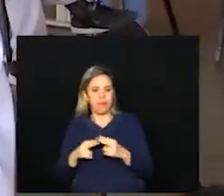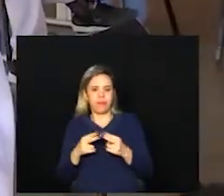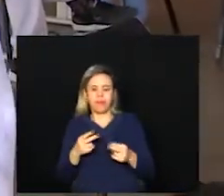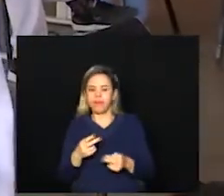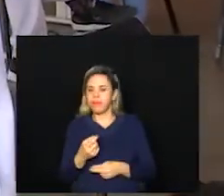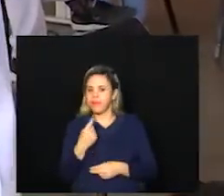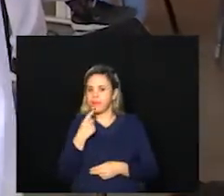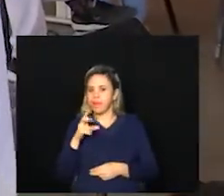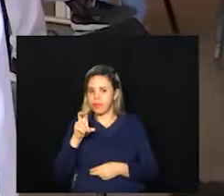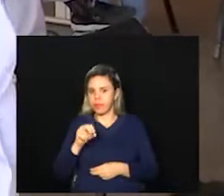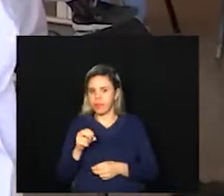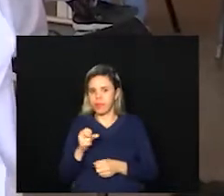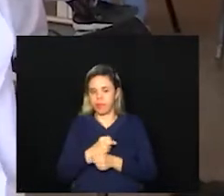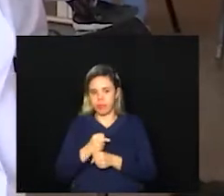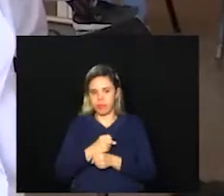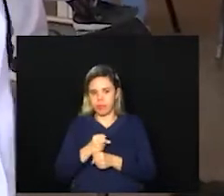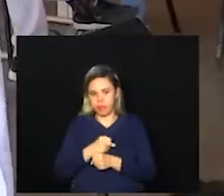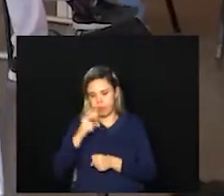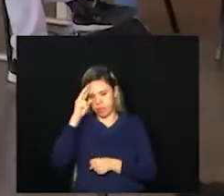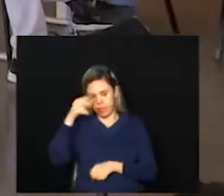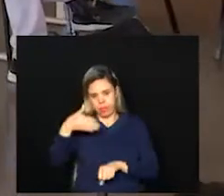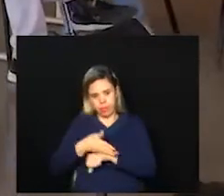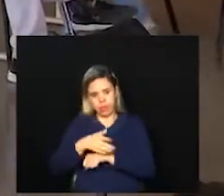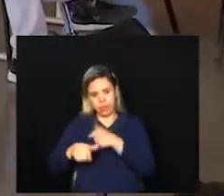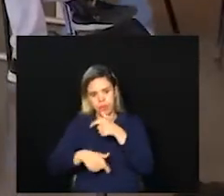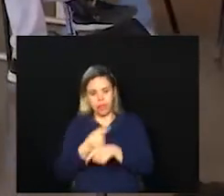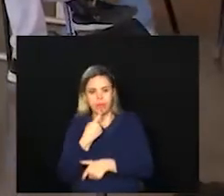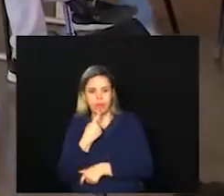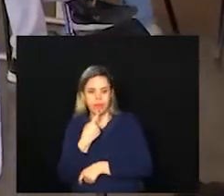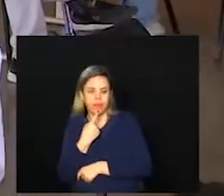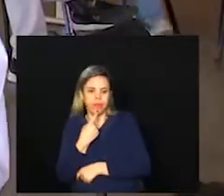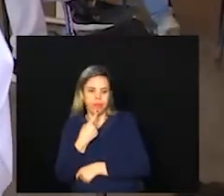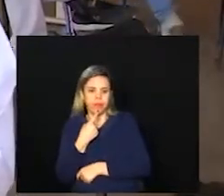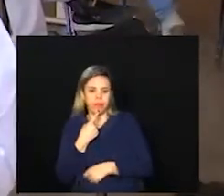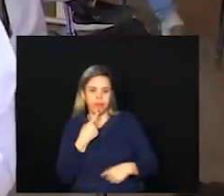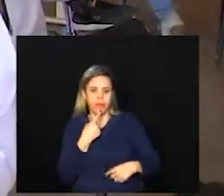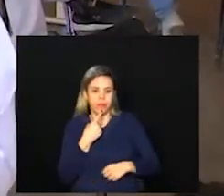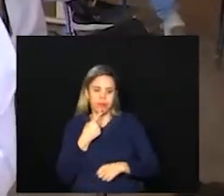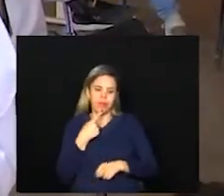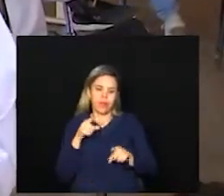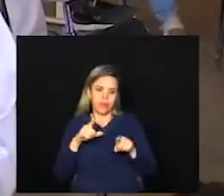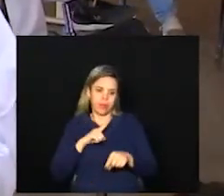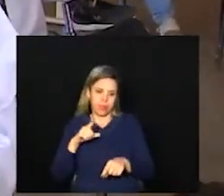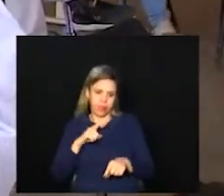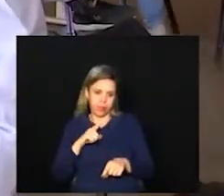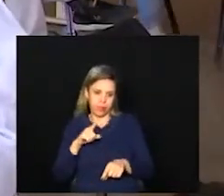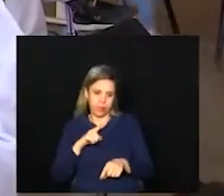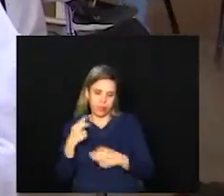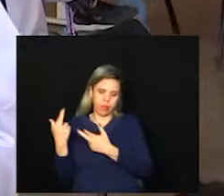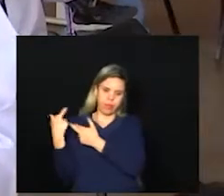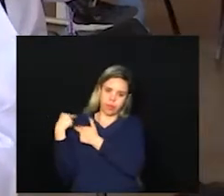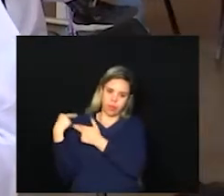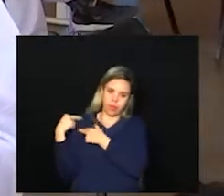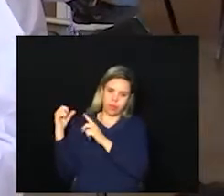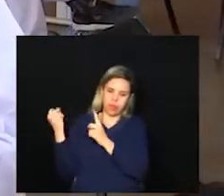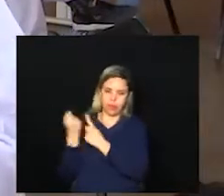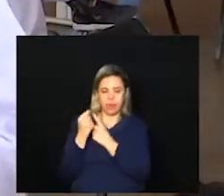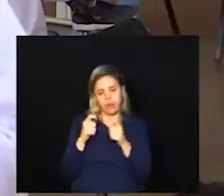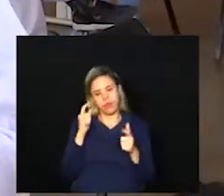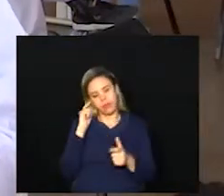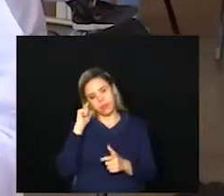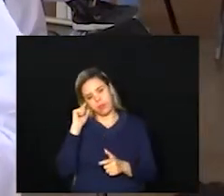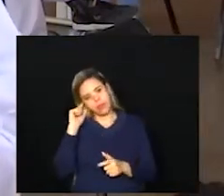50 anos de história inserida no mercado de Campinas e ter uma questão da responsabilidade social muito